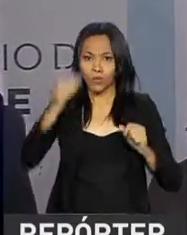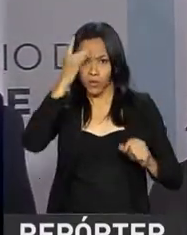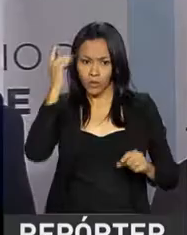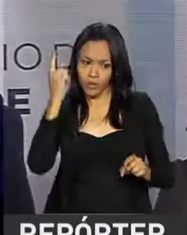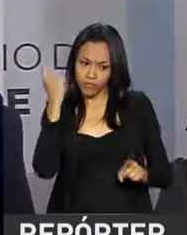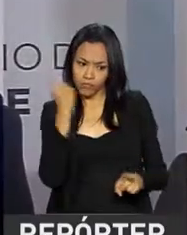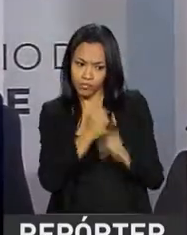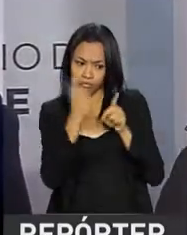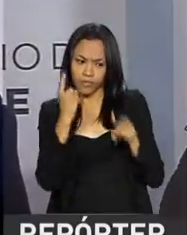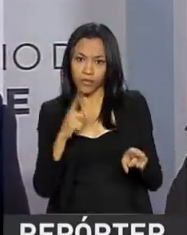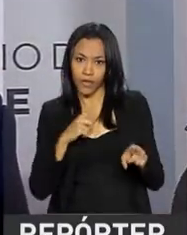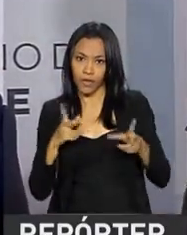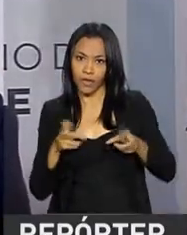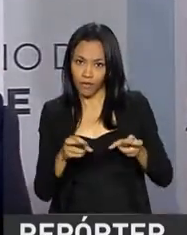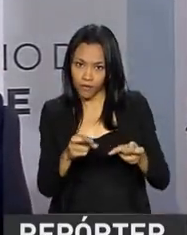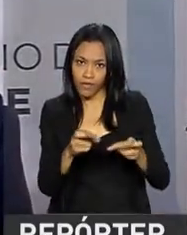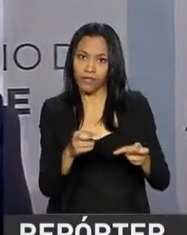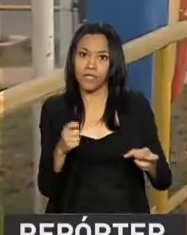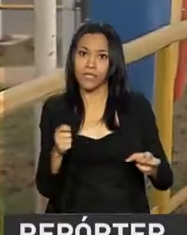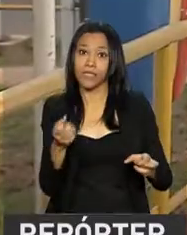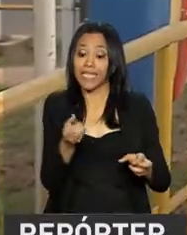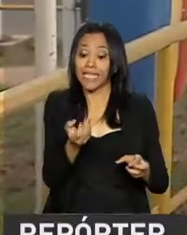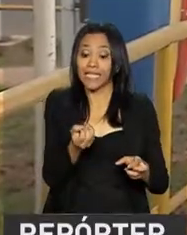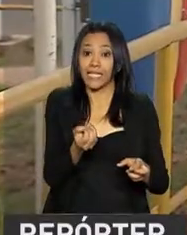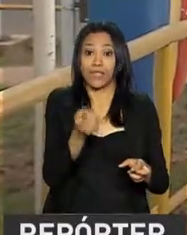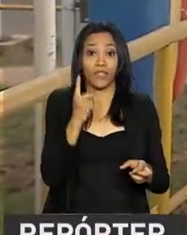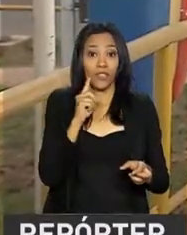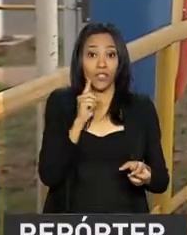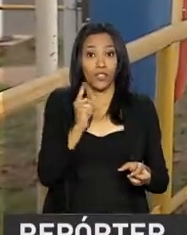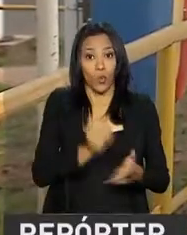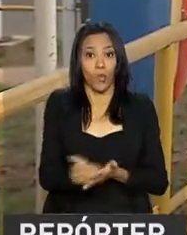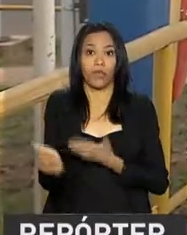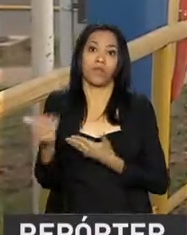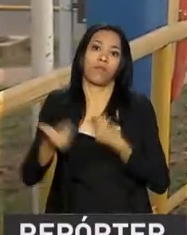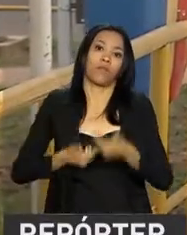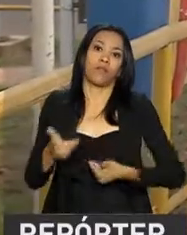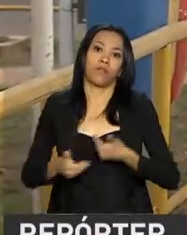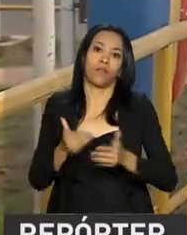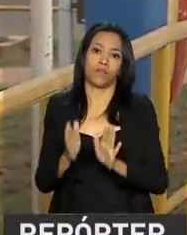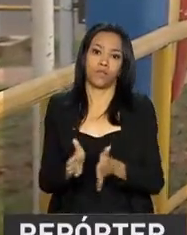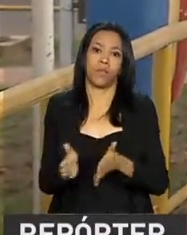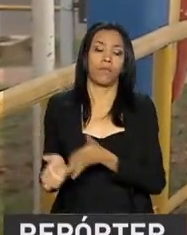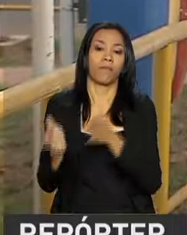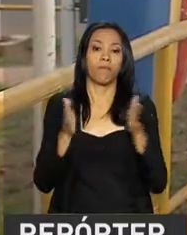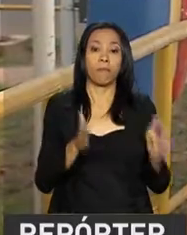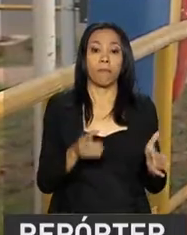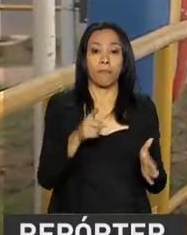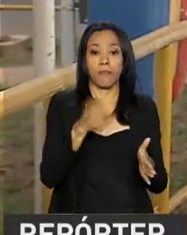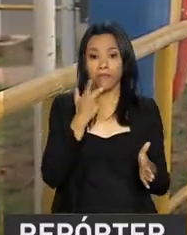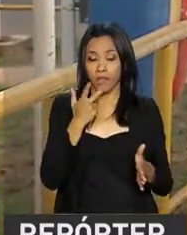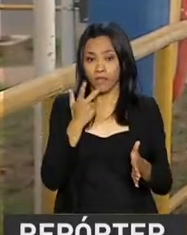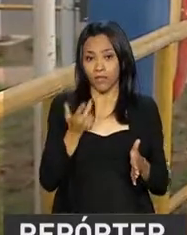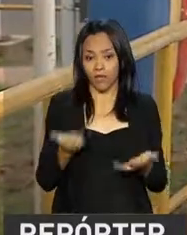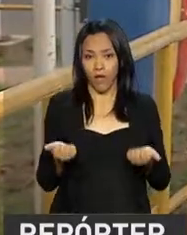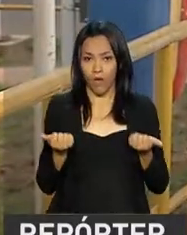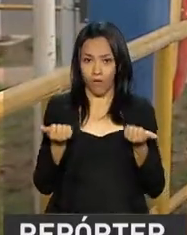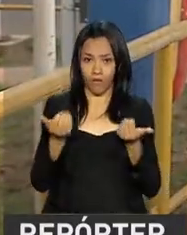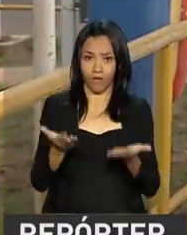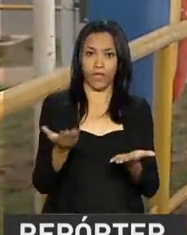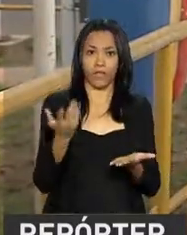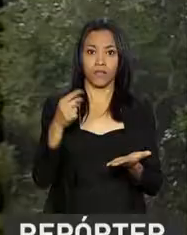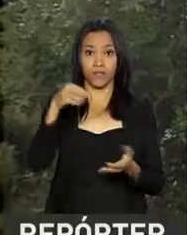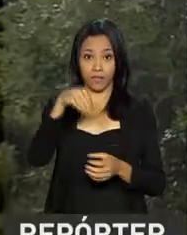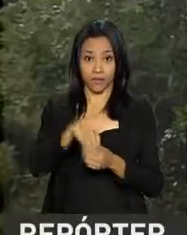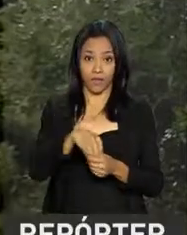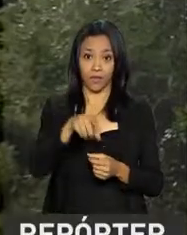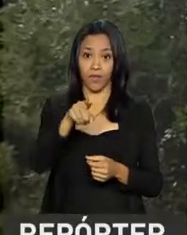diagnosticada com câncer tem que iniciar tratamento em 60 dias. Dados do Ministério da Saúde mostram um aumento da oferta de radioterapia no Sistema Único de